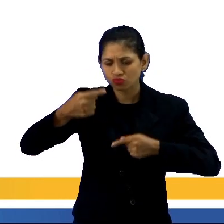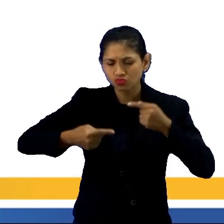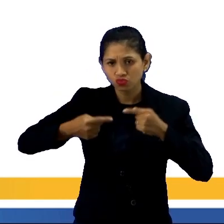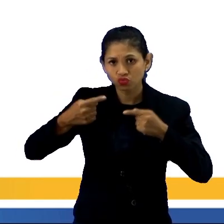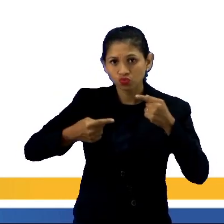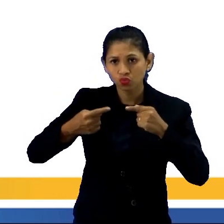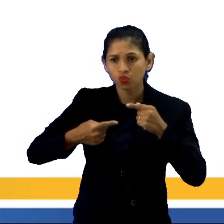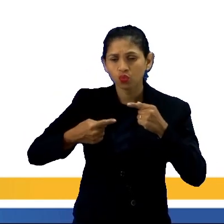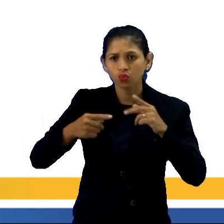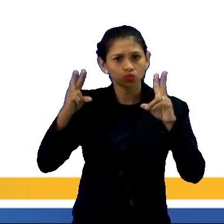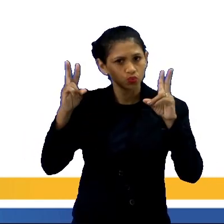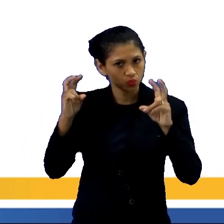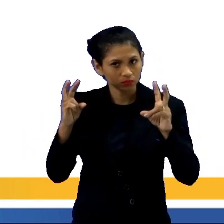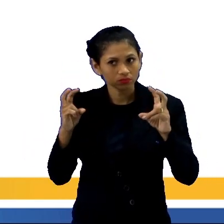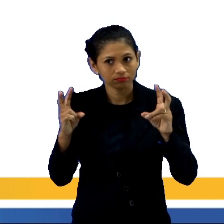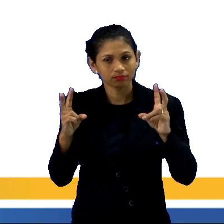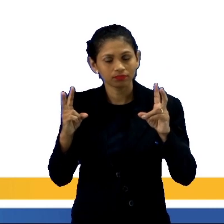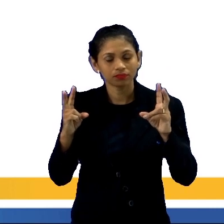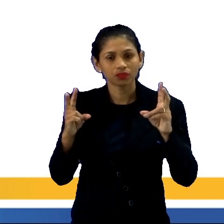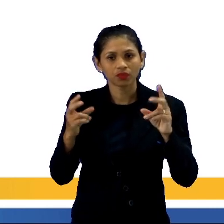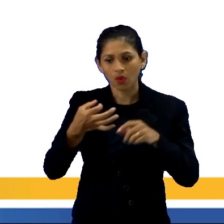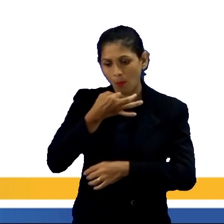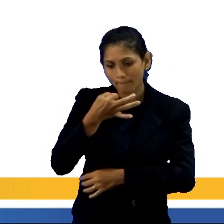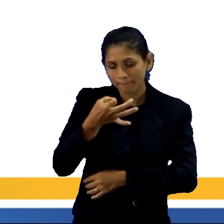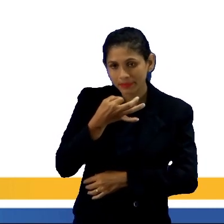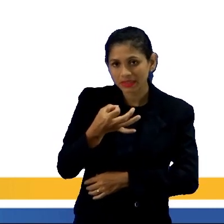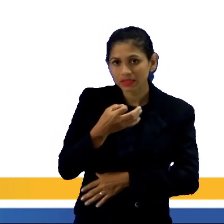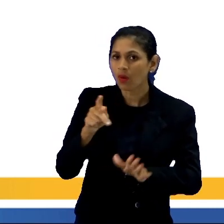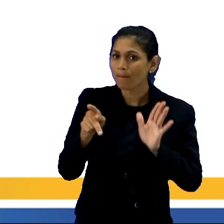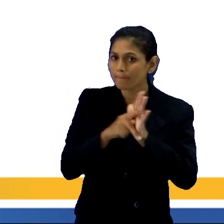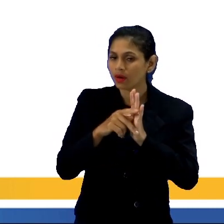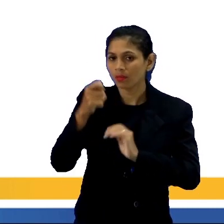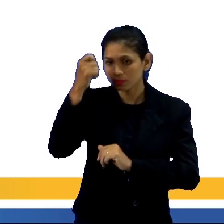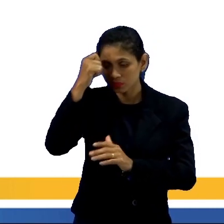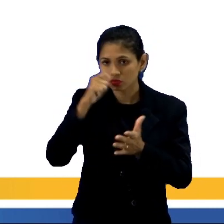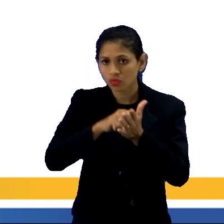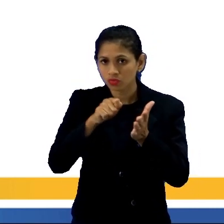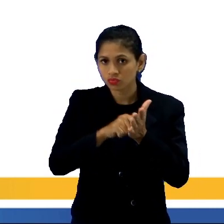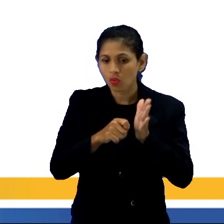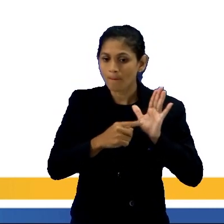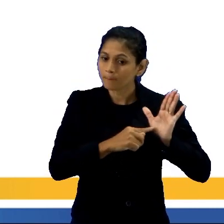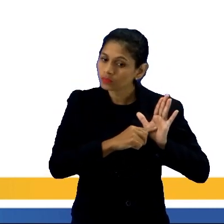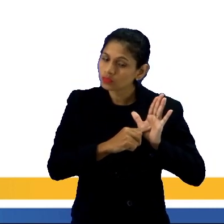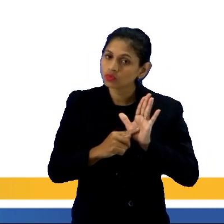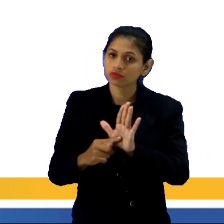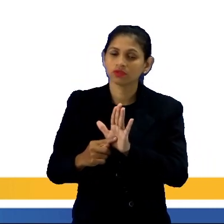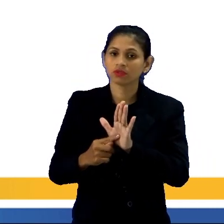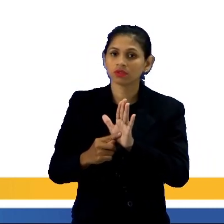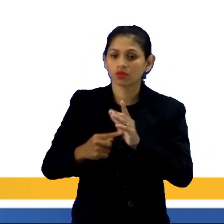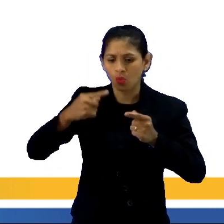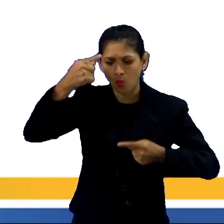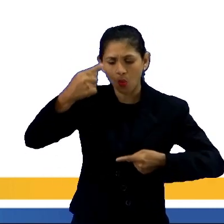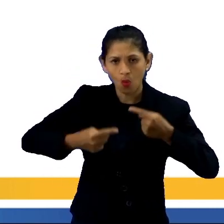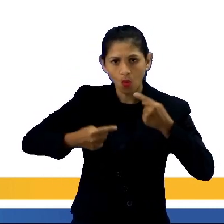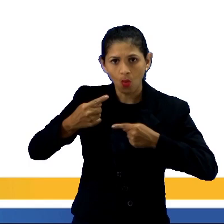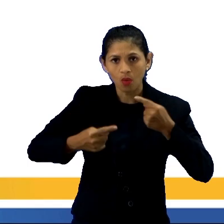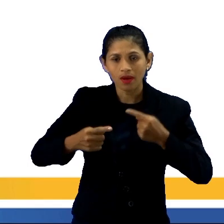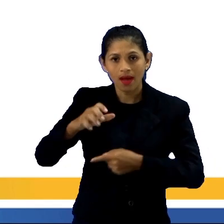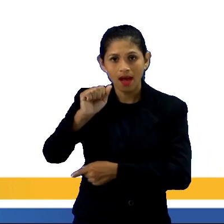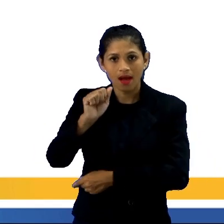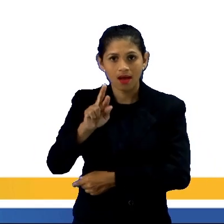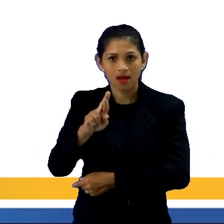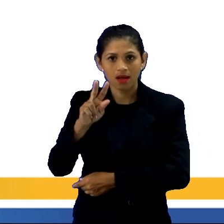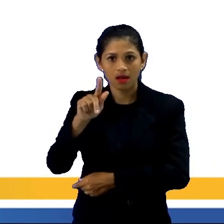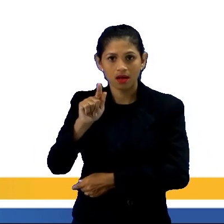tese, ele discute a opinião dele apresentando os argumentos. Né? Ele colocou a justificativa que o Catar coloca sobre as câmeras